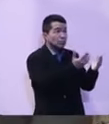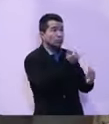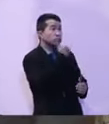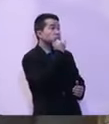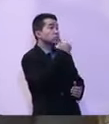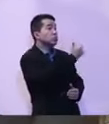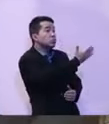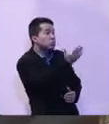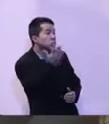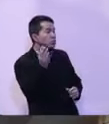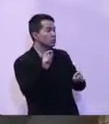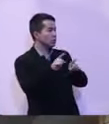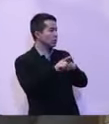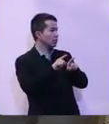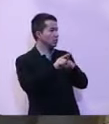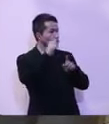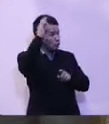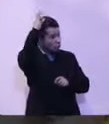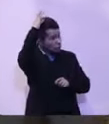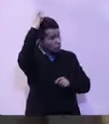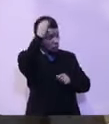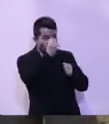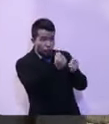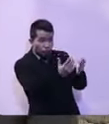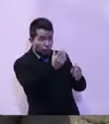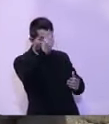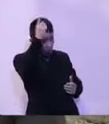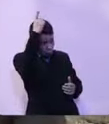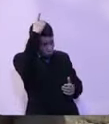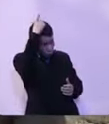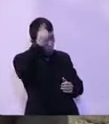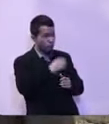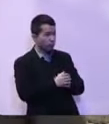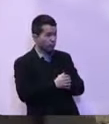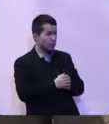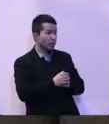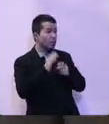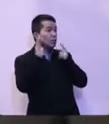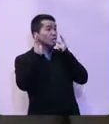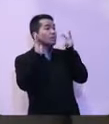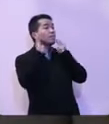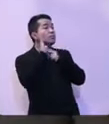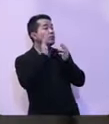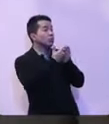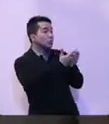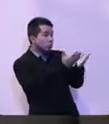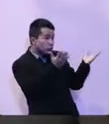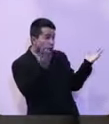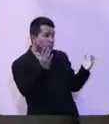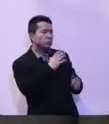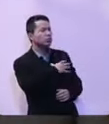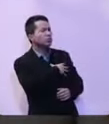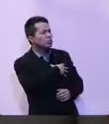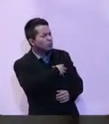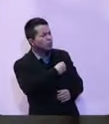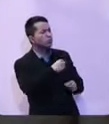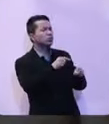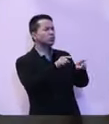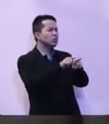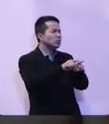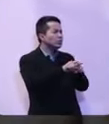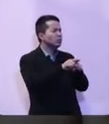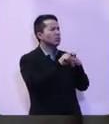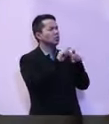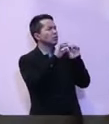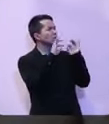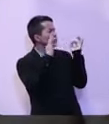e receberão o dom do Espírito Santo. Pois a promessa é para vocês, para os seus filhos, para